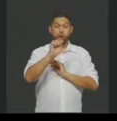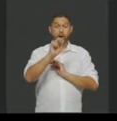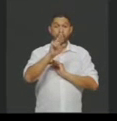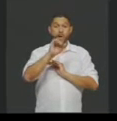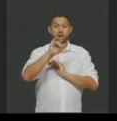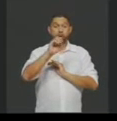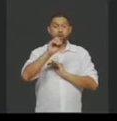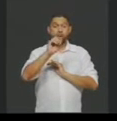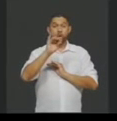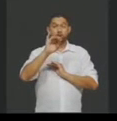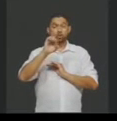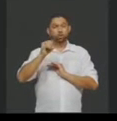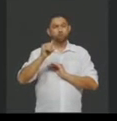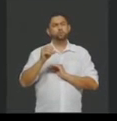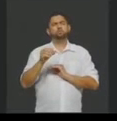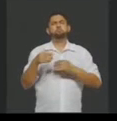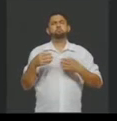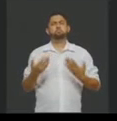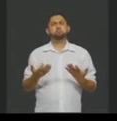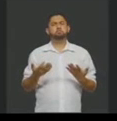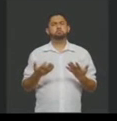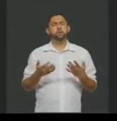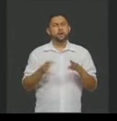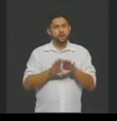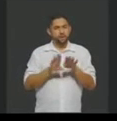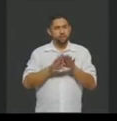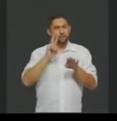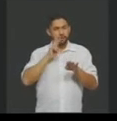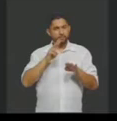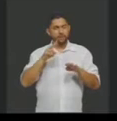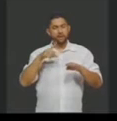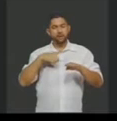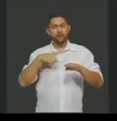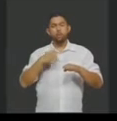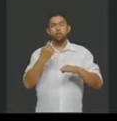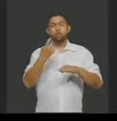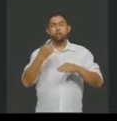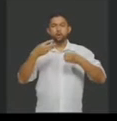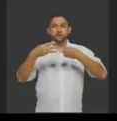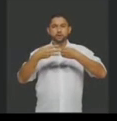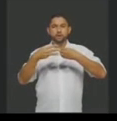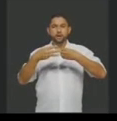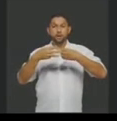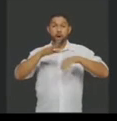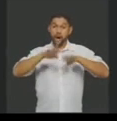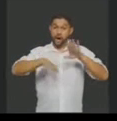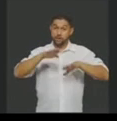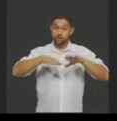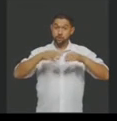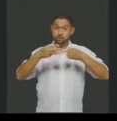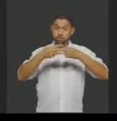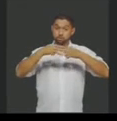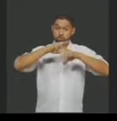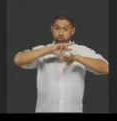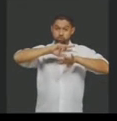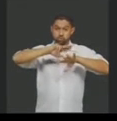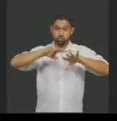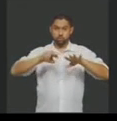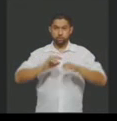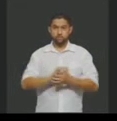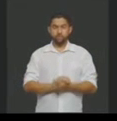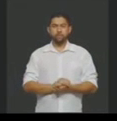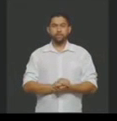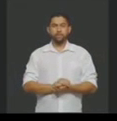Segundo, você vai observar seres unicelulares, mas também pluricelulares. Você